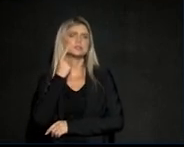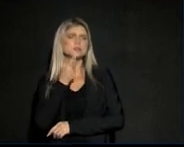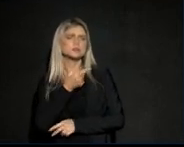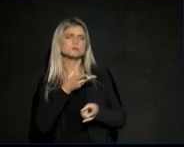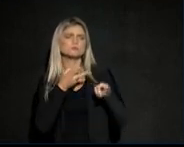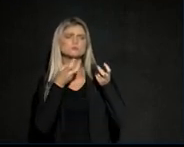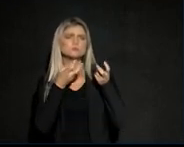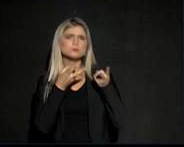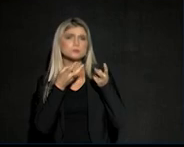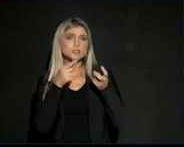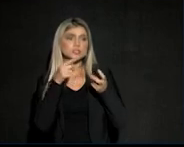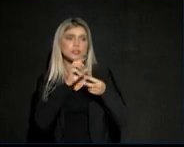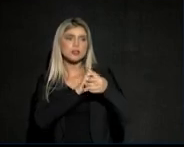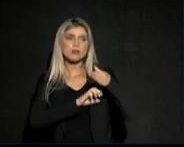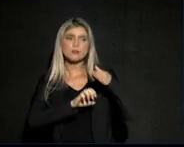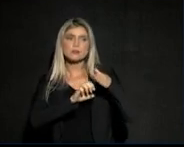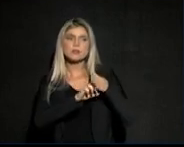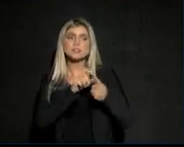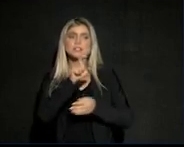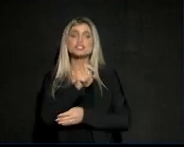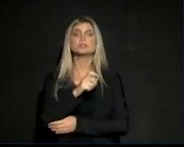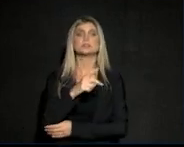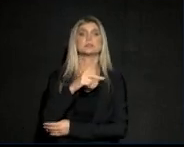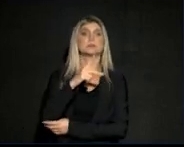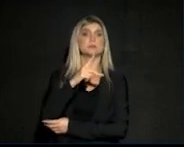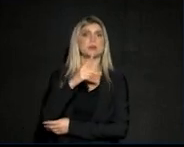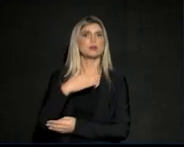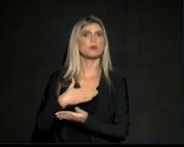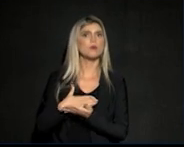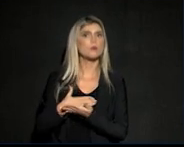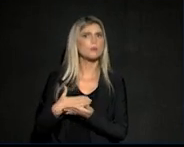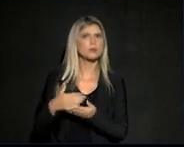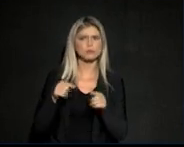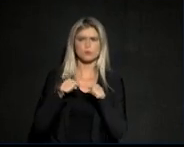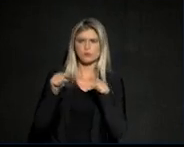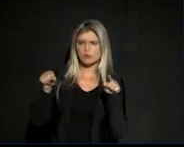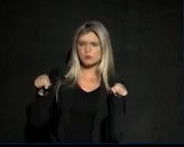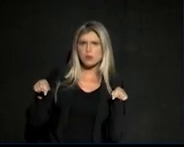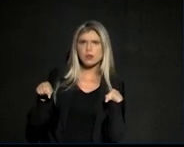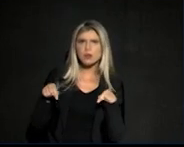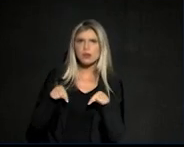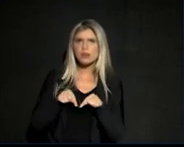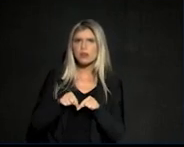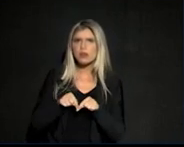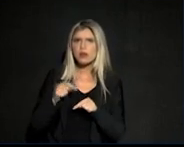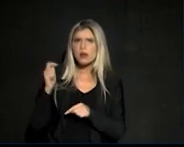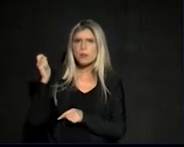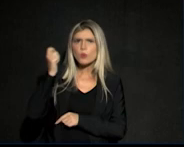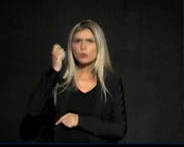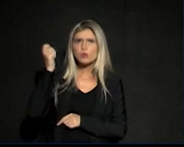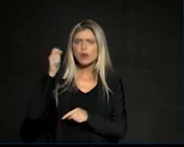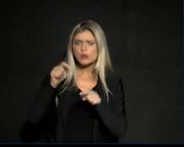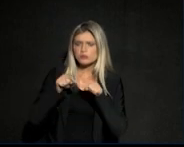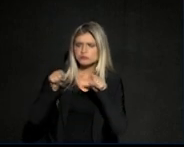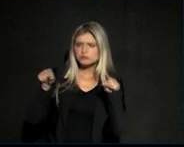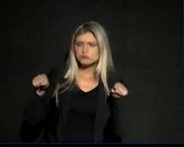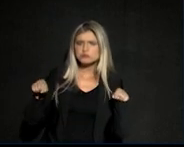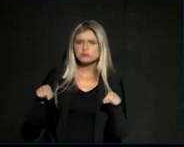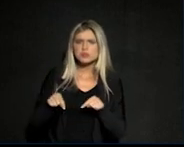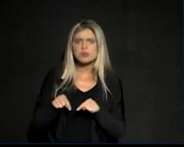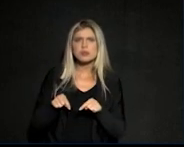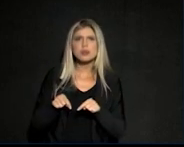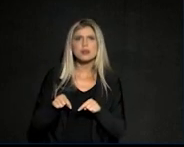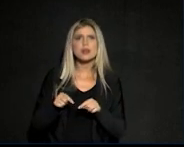vejo que por exemplo empresas como a XP começa um Business de uma salinha em Porto Alegre baseado em educação